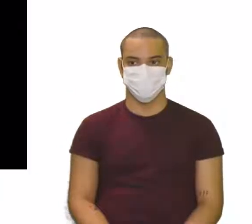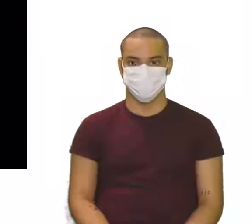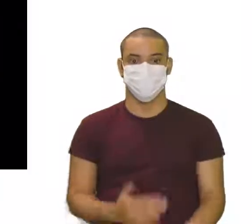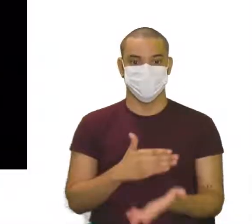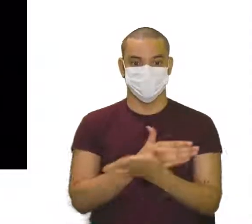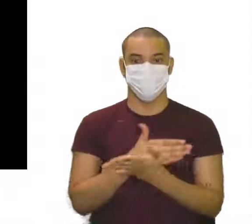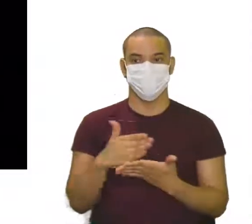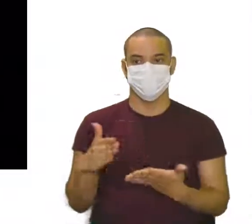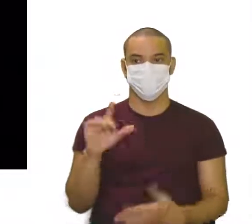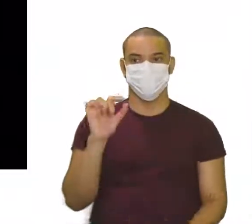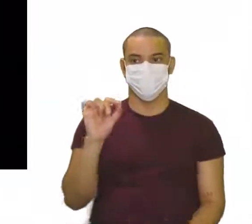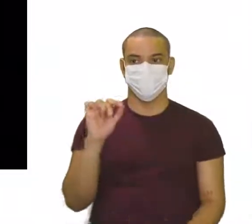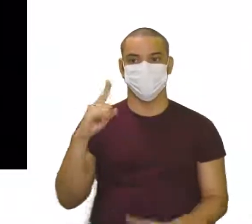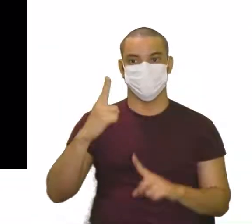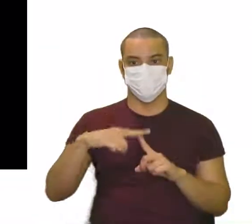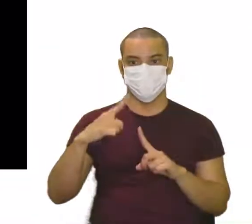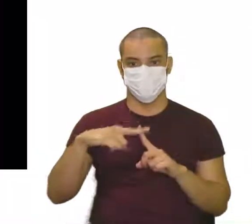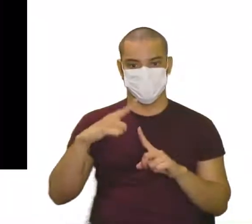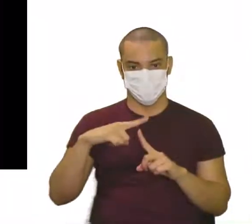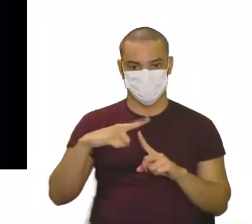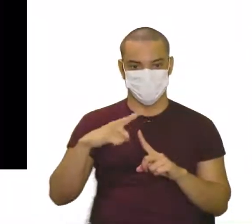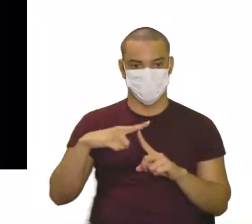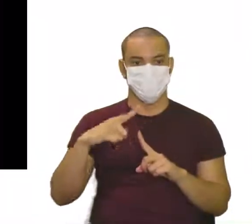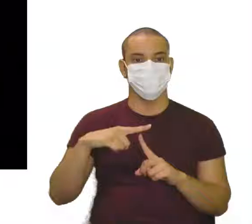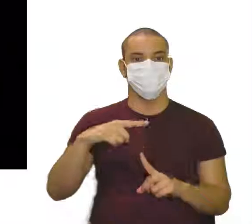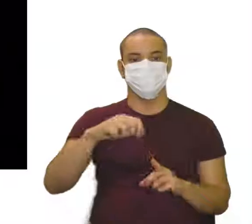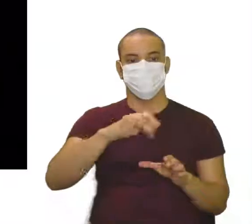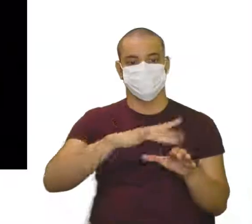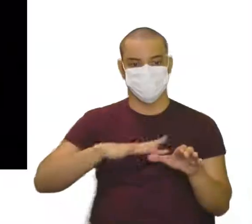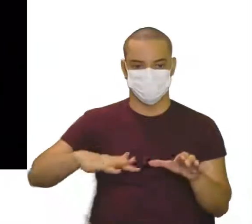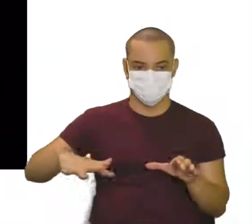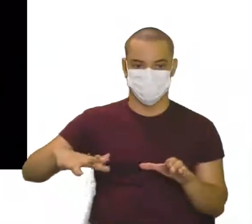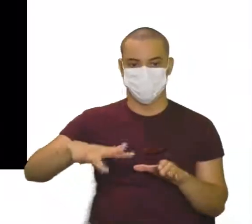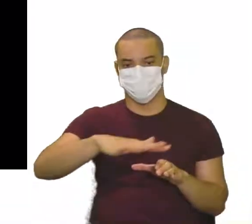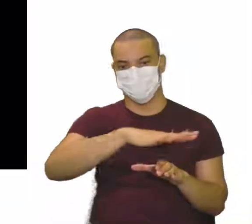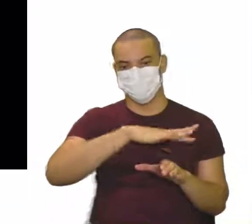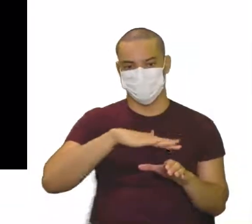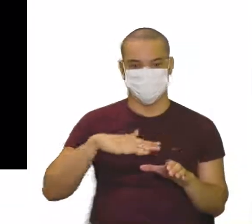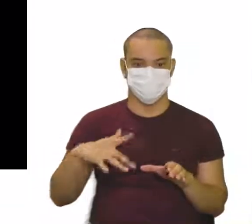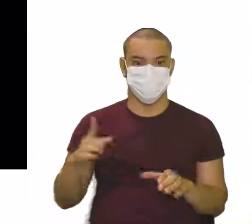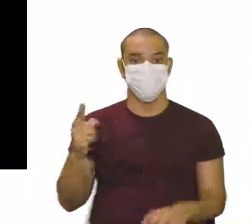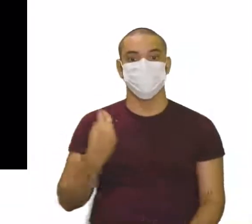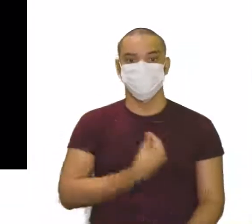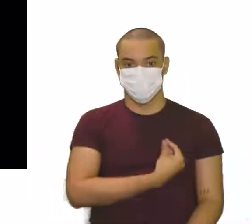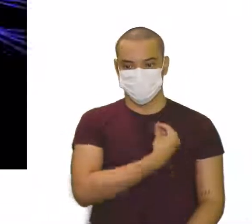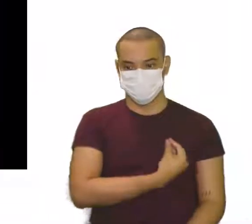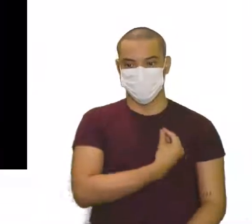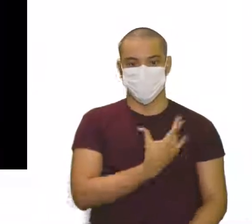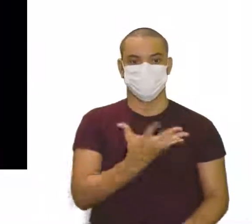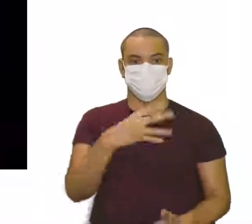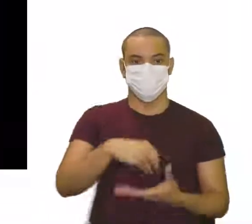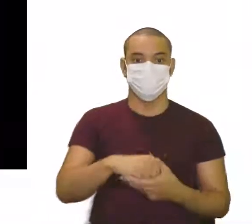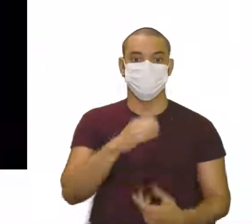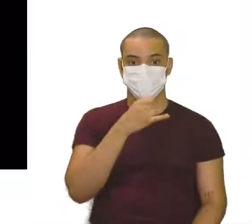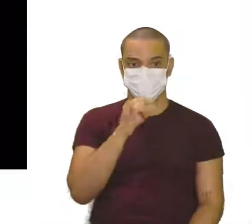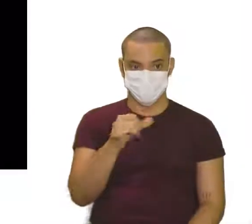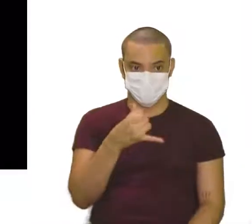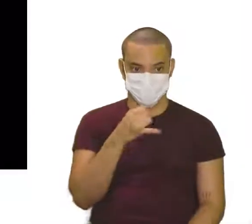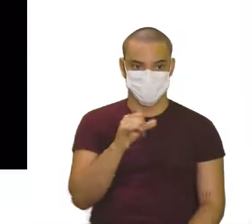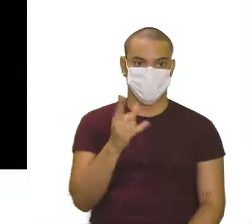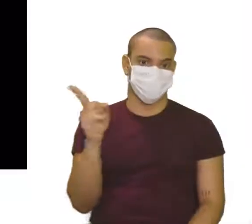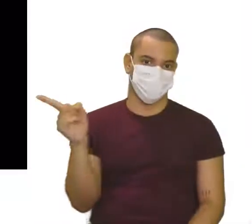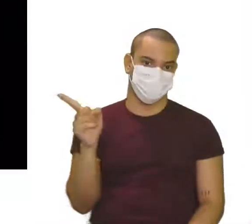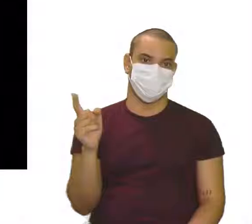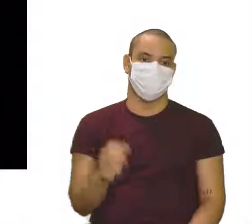ver alguns tipos de campo, tá, pessoal? Olha só, partícula carregada na presença de um campo magnético. Então, você tem uma